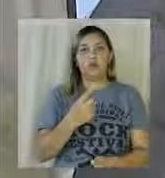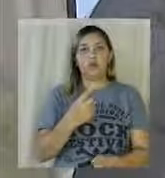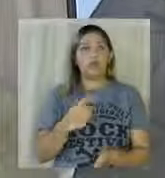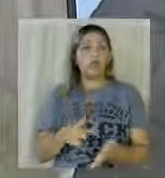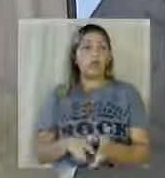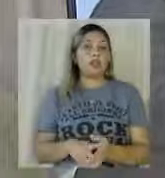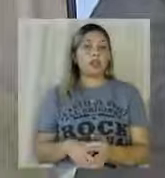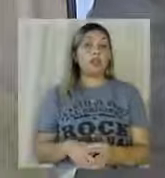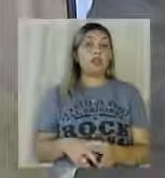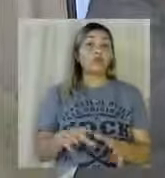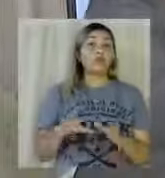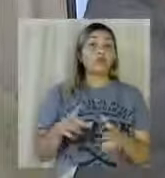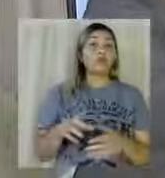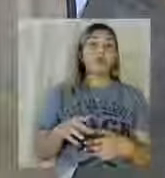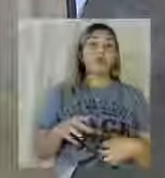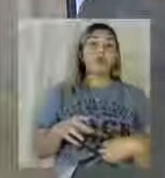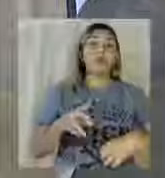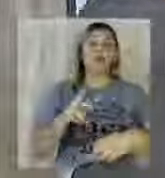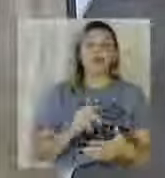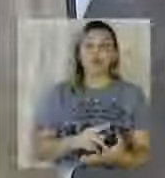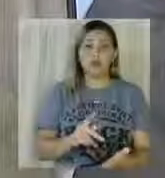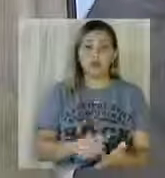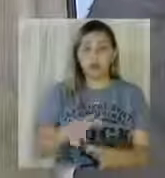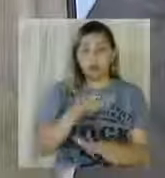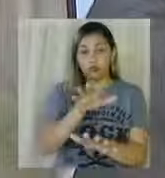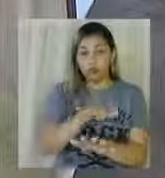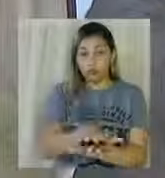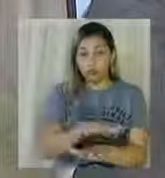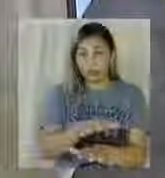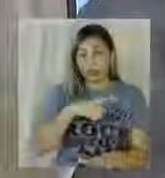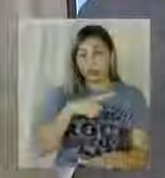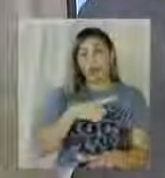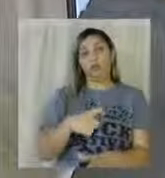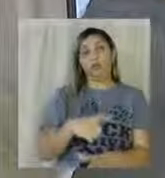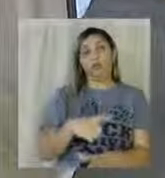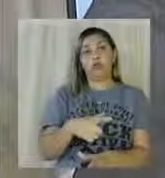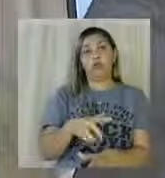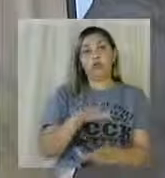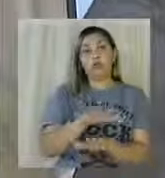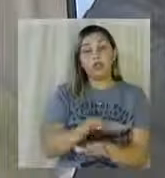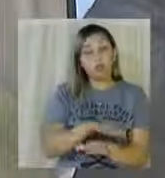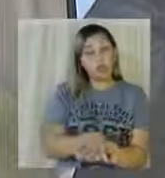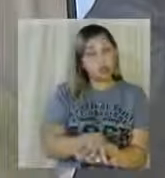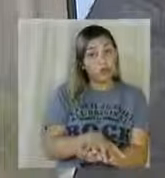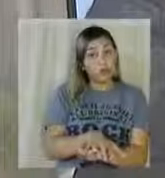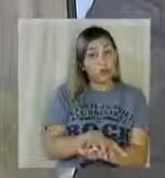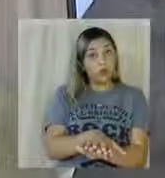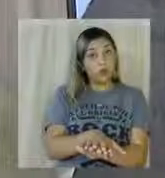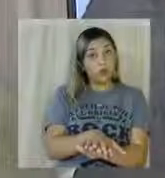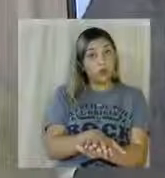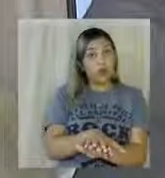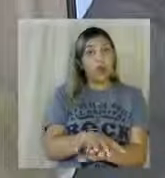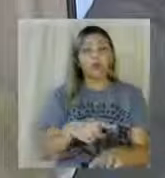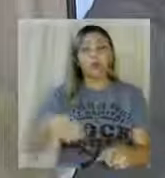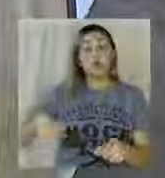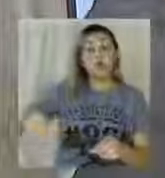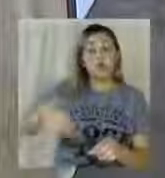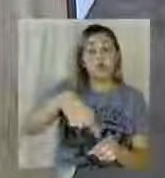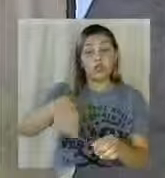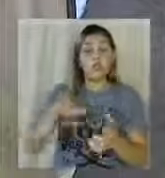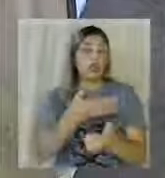verdadeira, oportunidade real de inclusão. Quando a gente fala de inclusão, a gente não está falando de inclusão em rodinha de amigos,